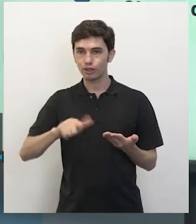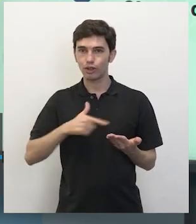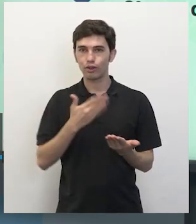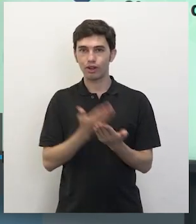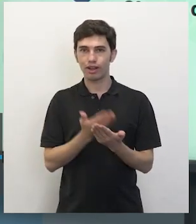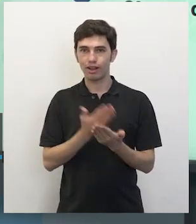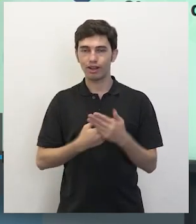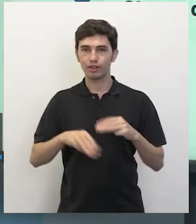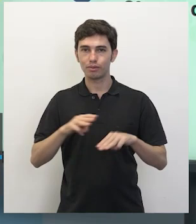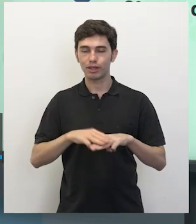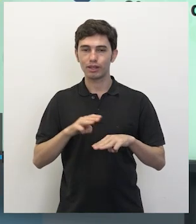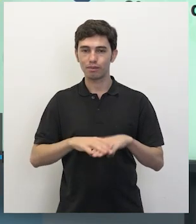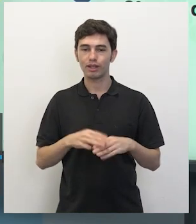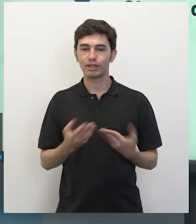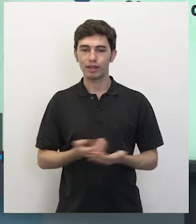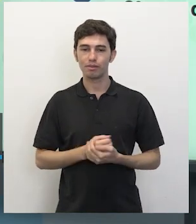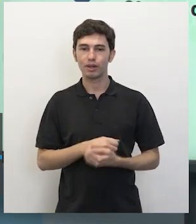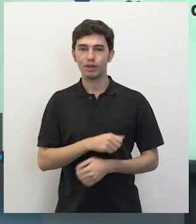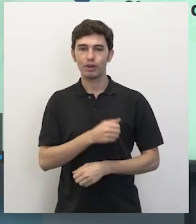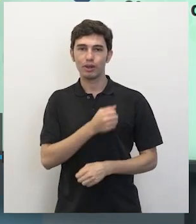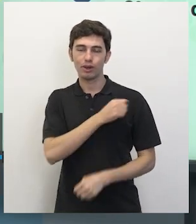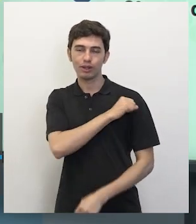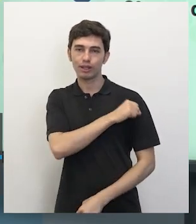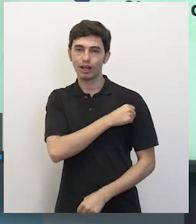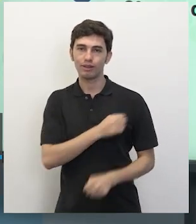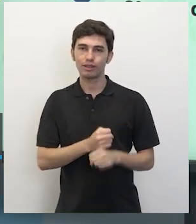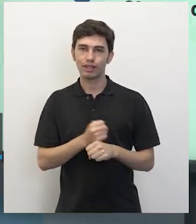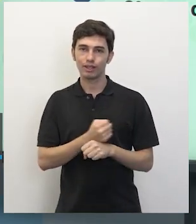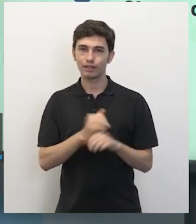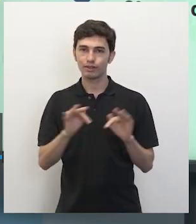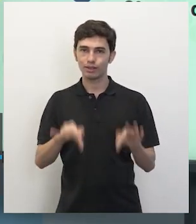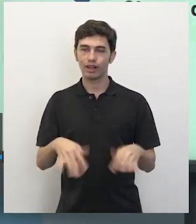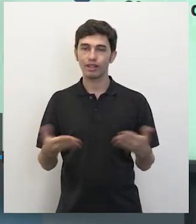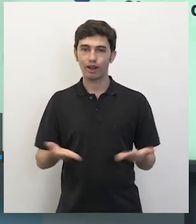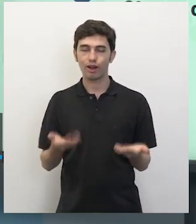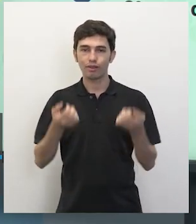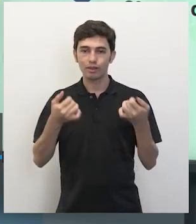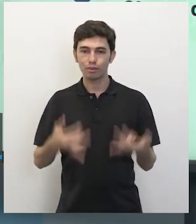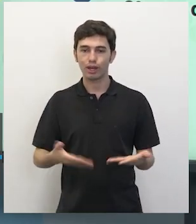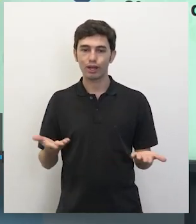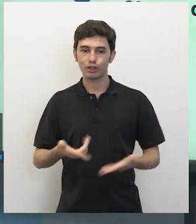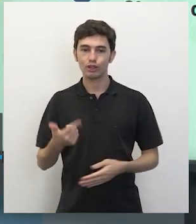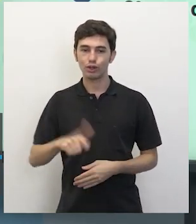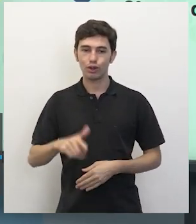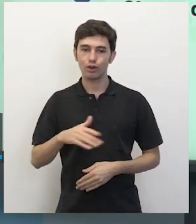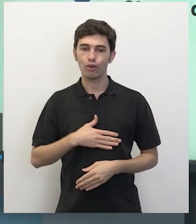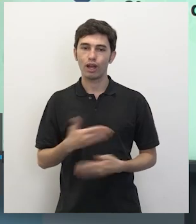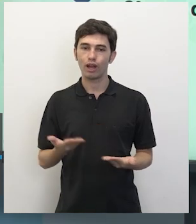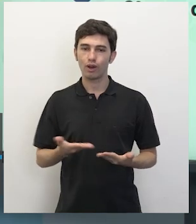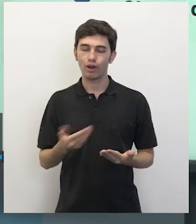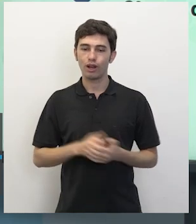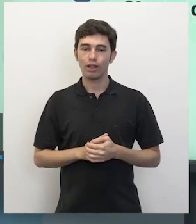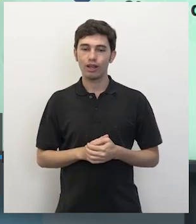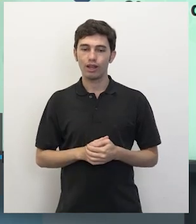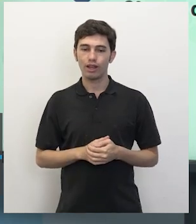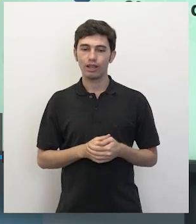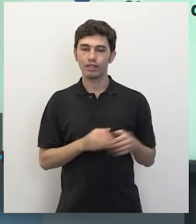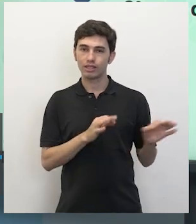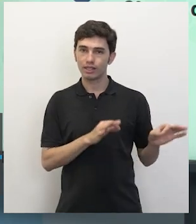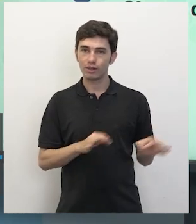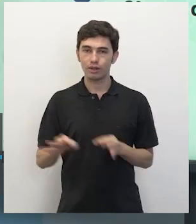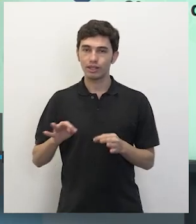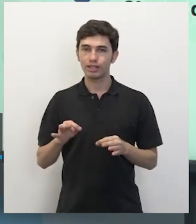fundamental, anos finais. Hoje falaremos mais um pouquinho aí sobre esse princípio da sequência de atividades 2, aí, falando